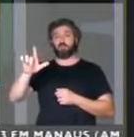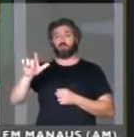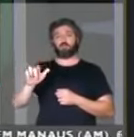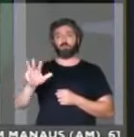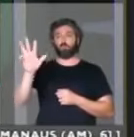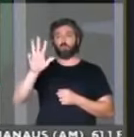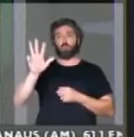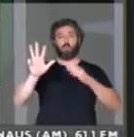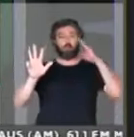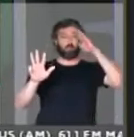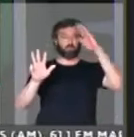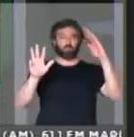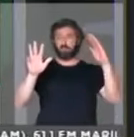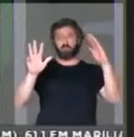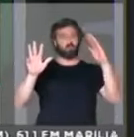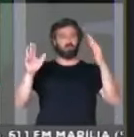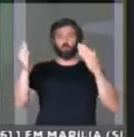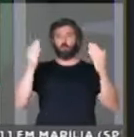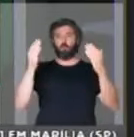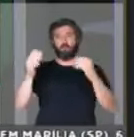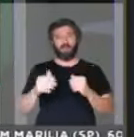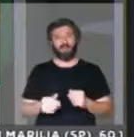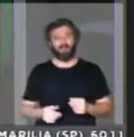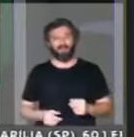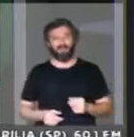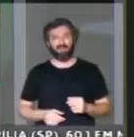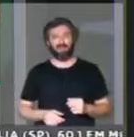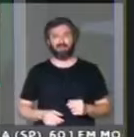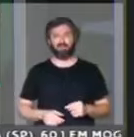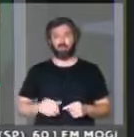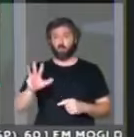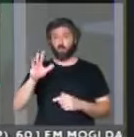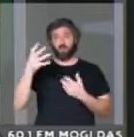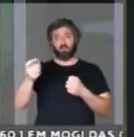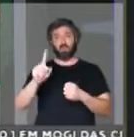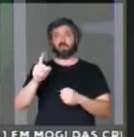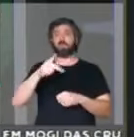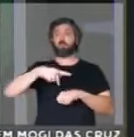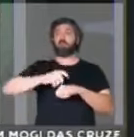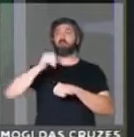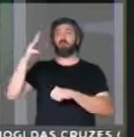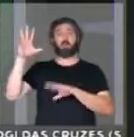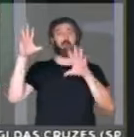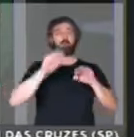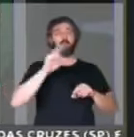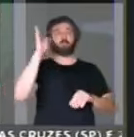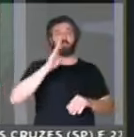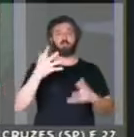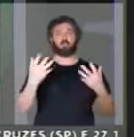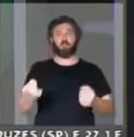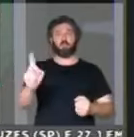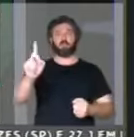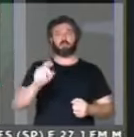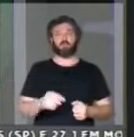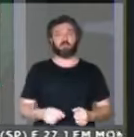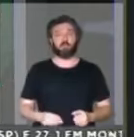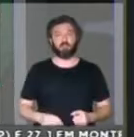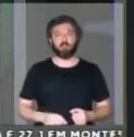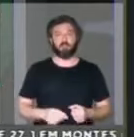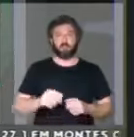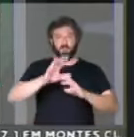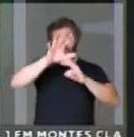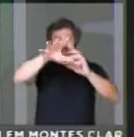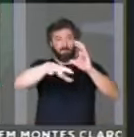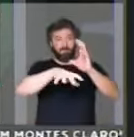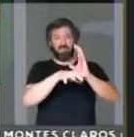bolsonaro lula nunca permitiu que nenhum país entrevista aqui no brasil e sempre disse na questão ambiental que